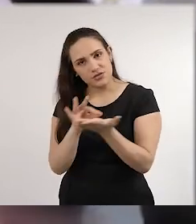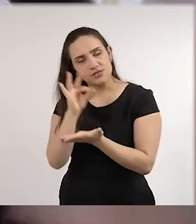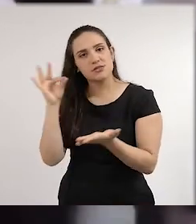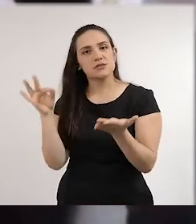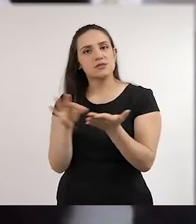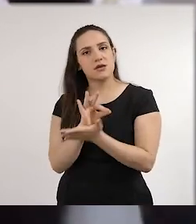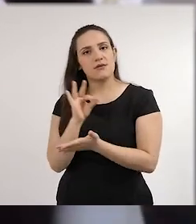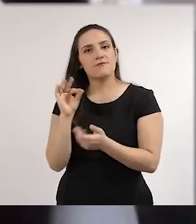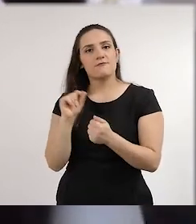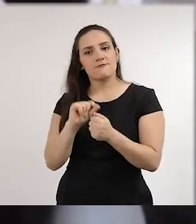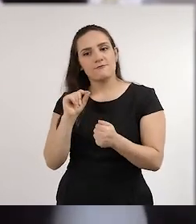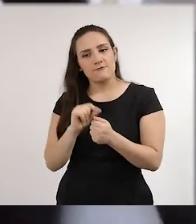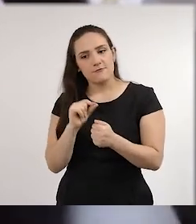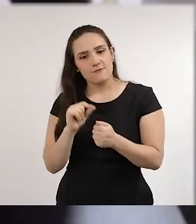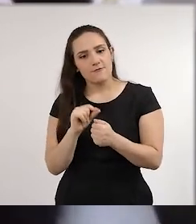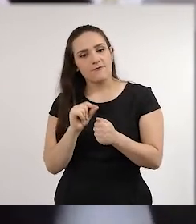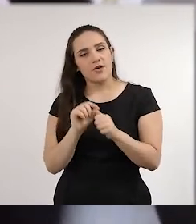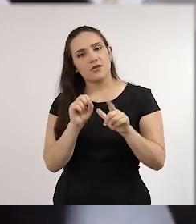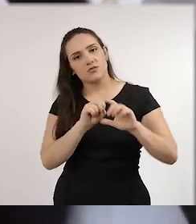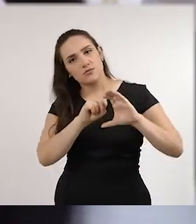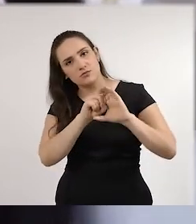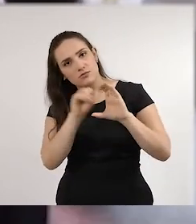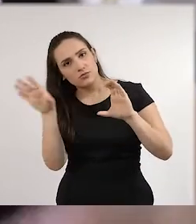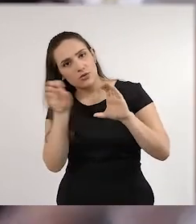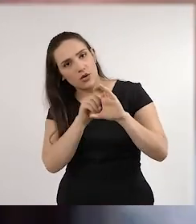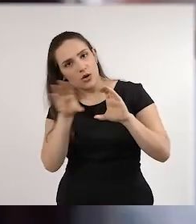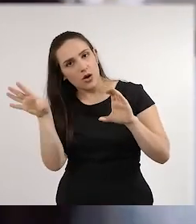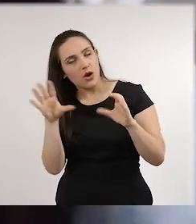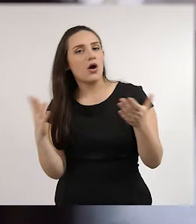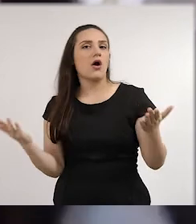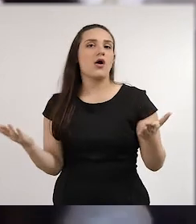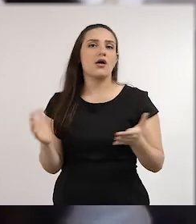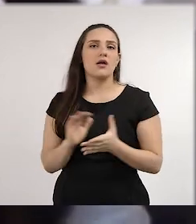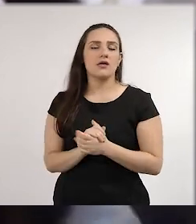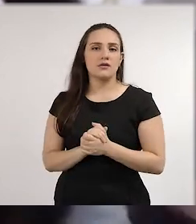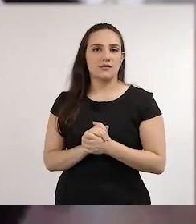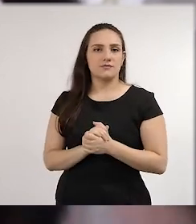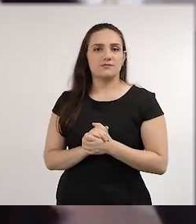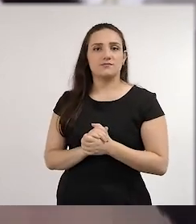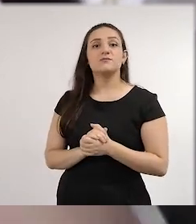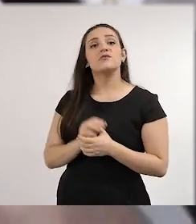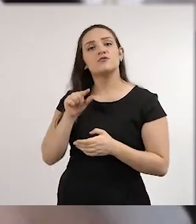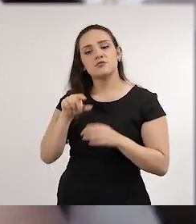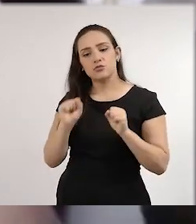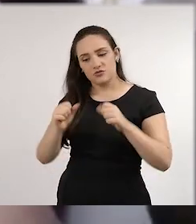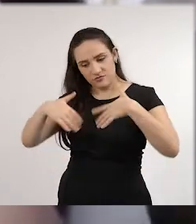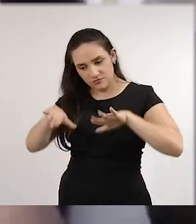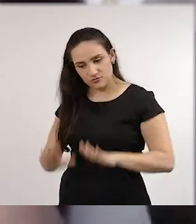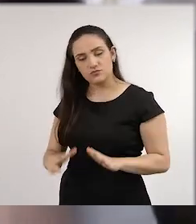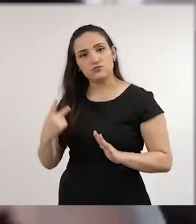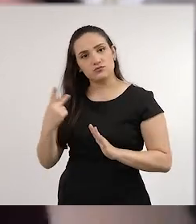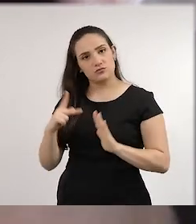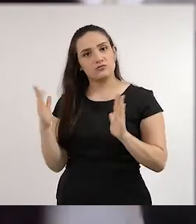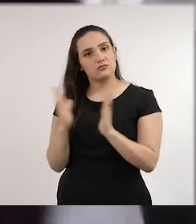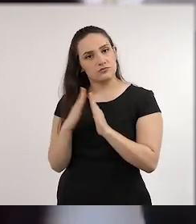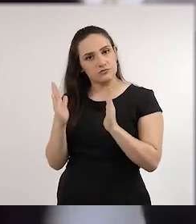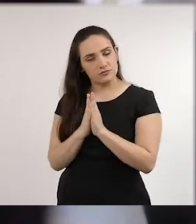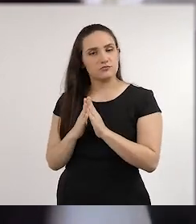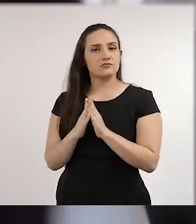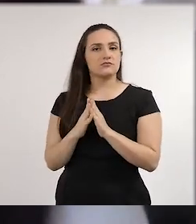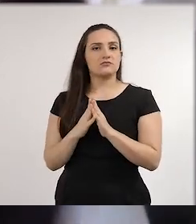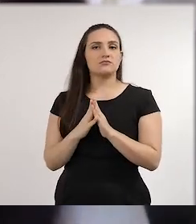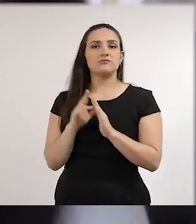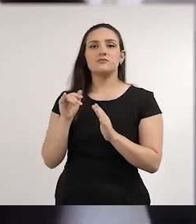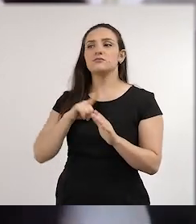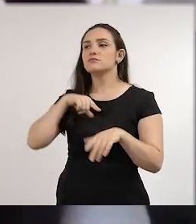isso, criar um blog, olha que legal, né? Então, eu vou ficar na minha casa e eu vou usar a minha dúvida para esclarecer